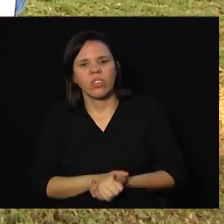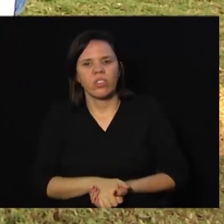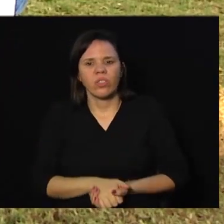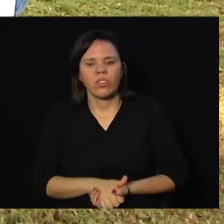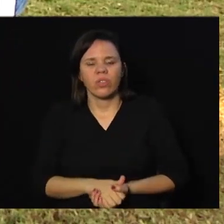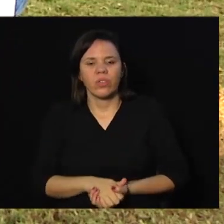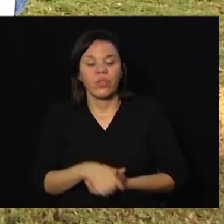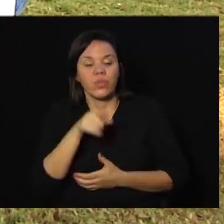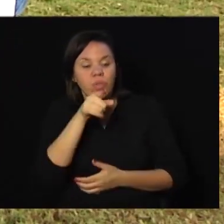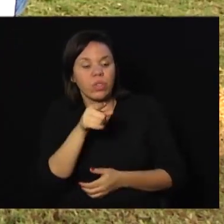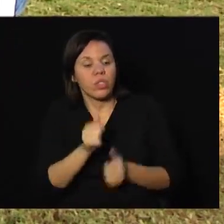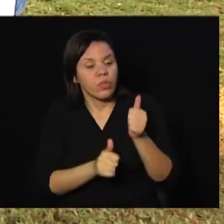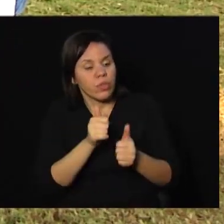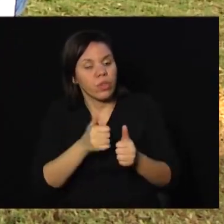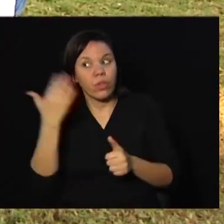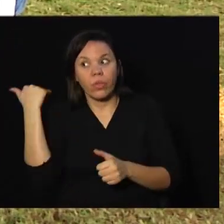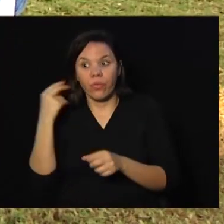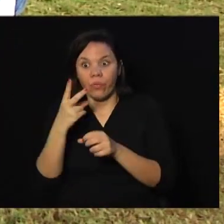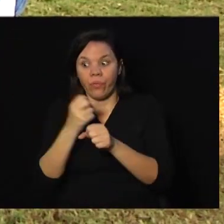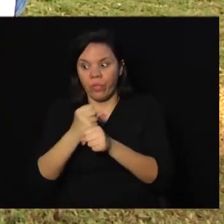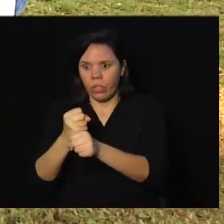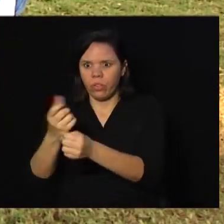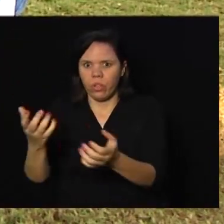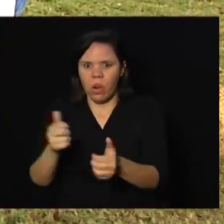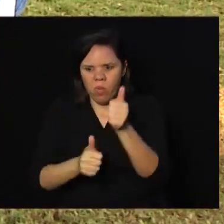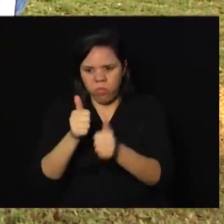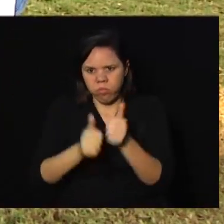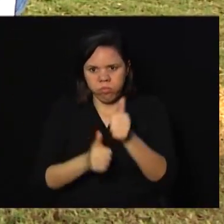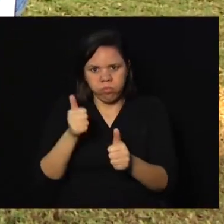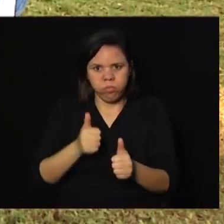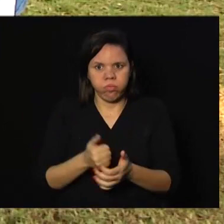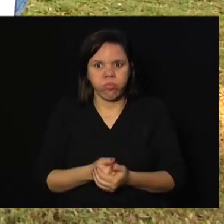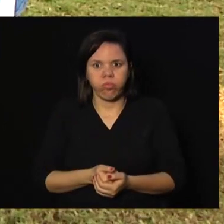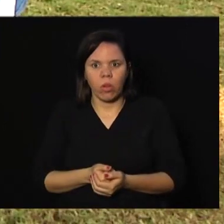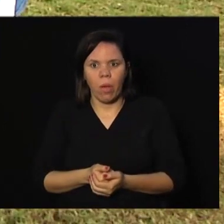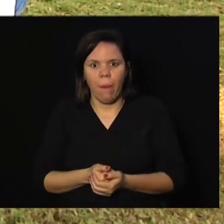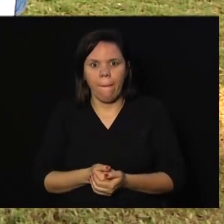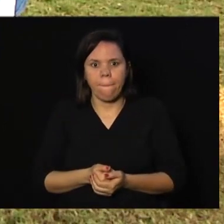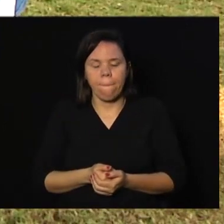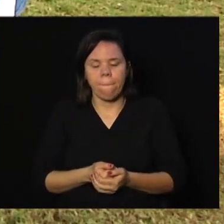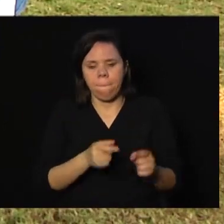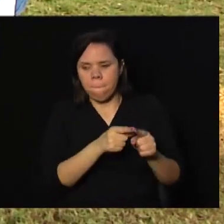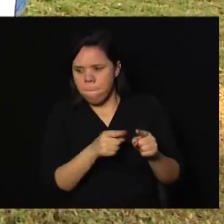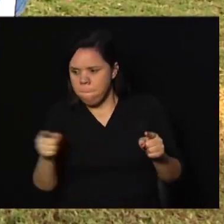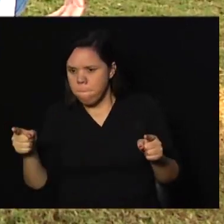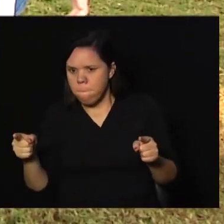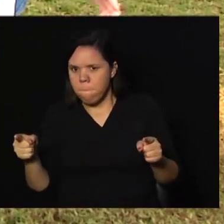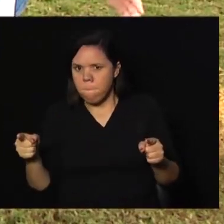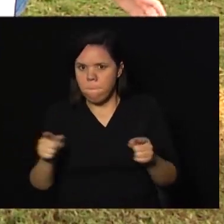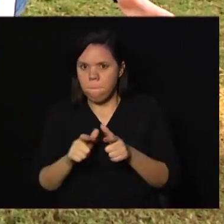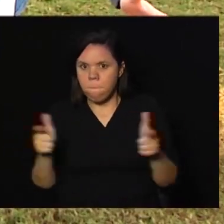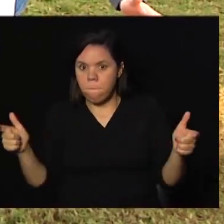jogador de futebol durante uns 20 anos. E você passou a maior parte da sua vida em